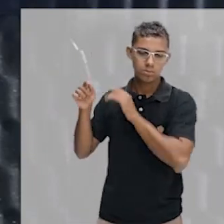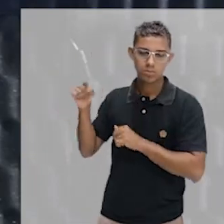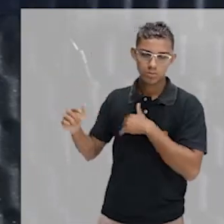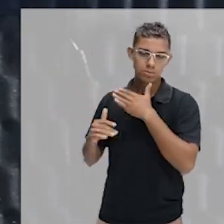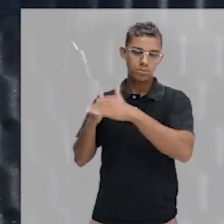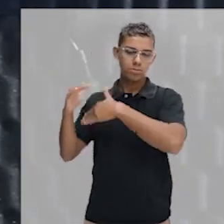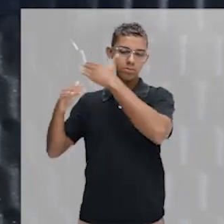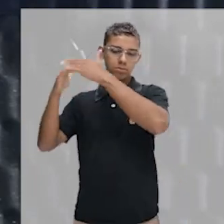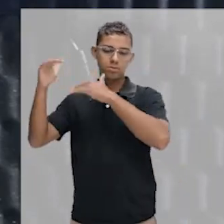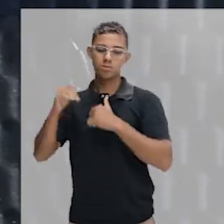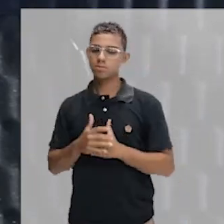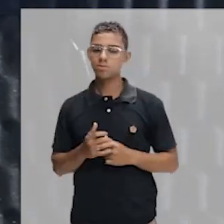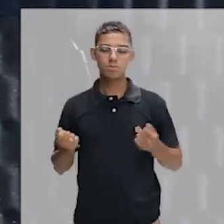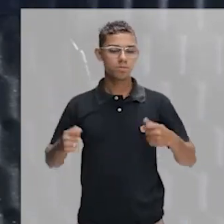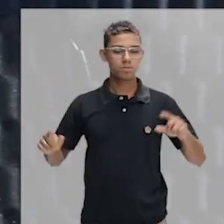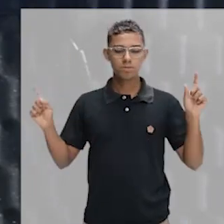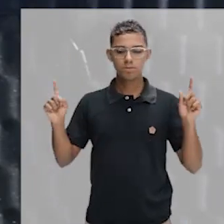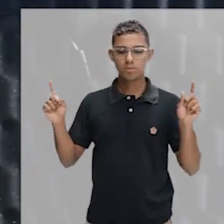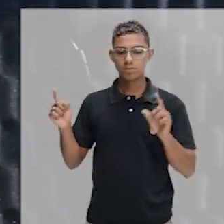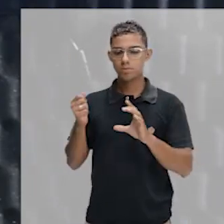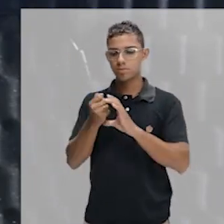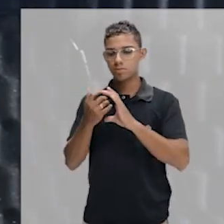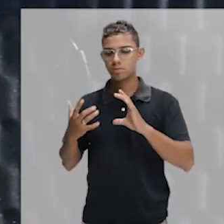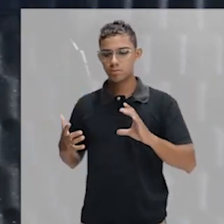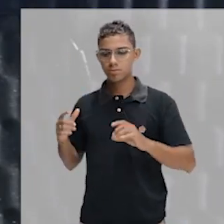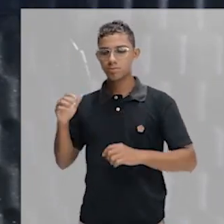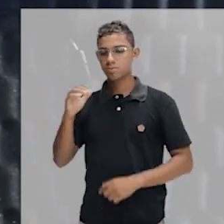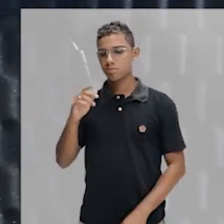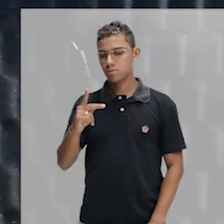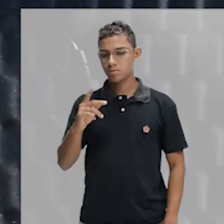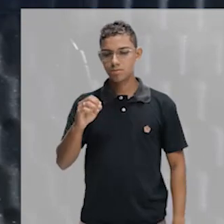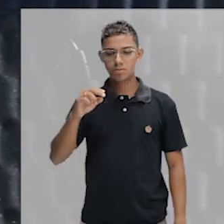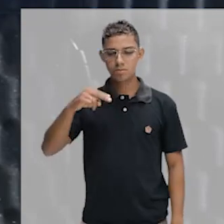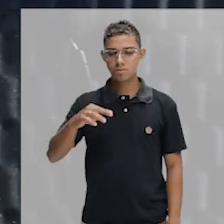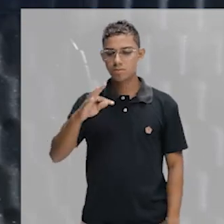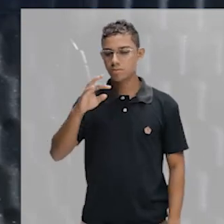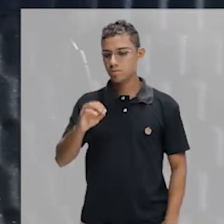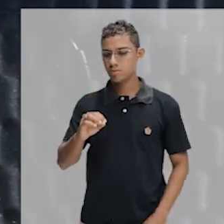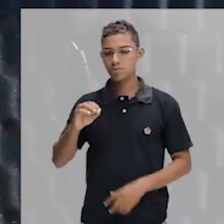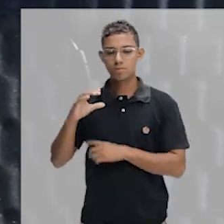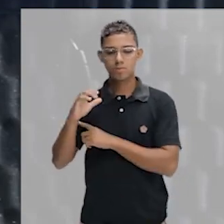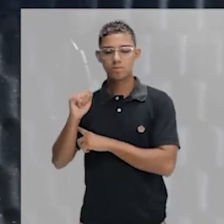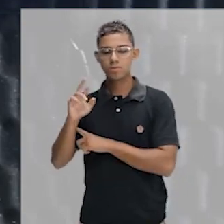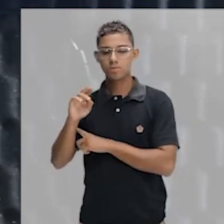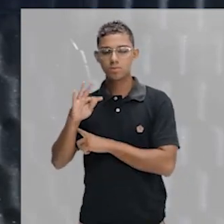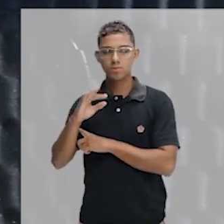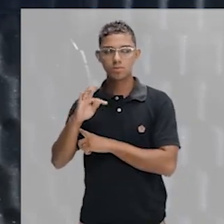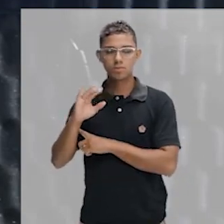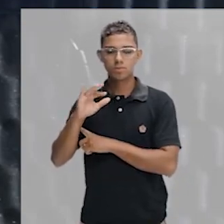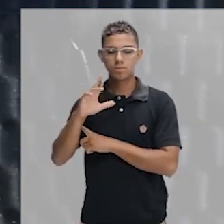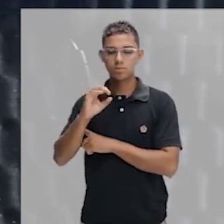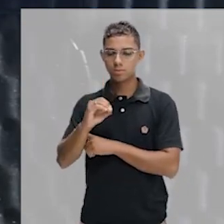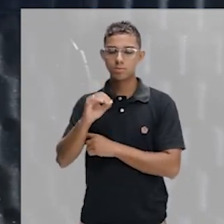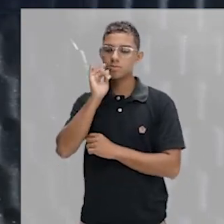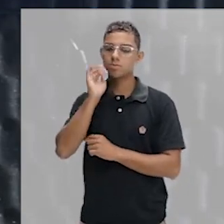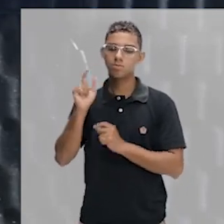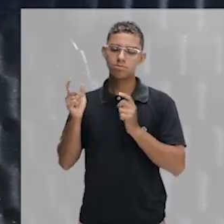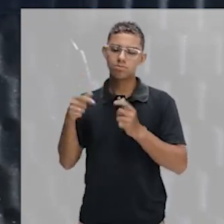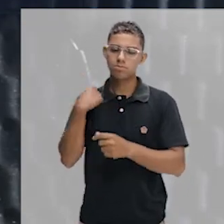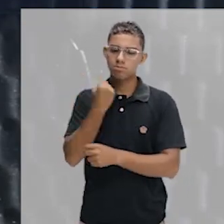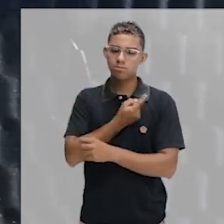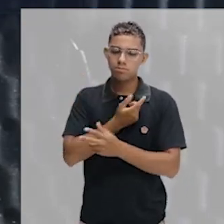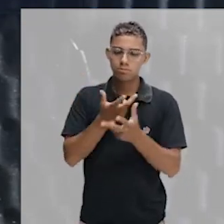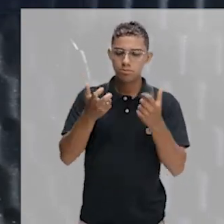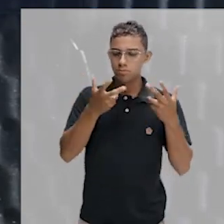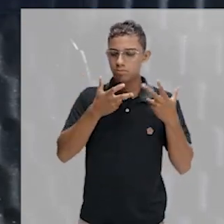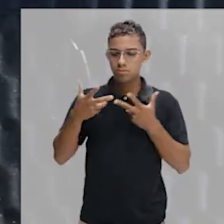não vai passar pelo ponto característico mas se eu tivesse trabalhando somente com dois elevado a x Aí sim você ia perceber assim como no